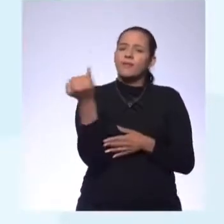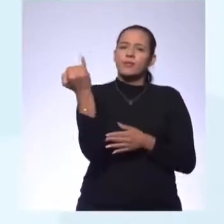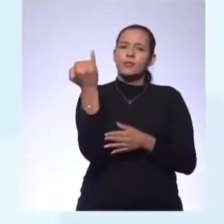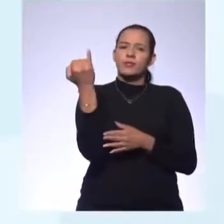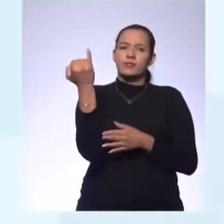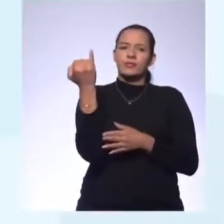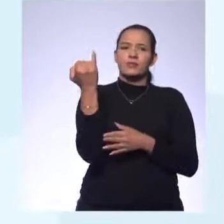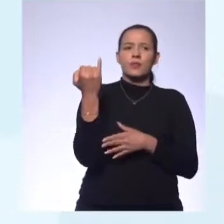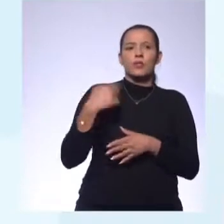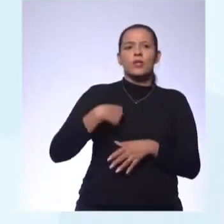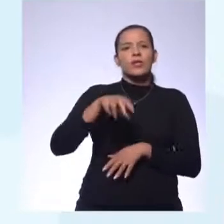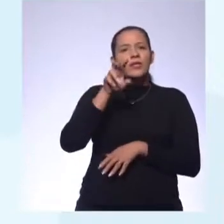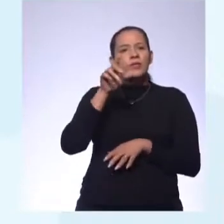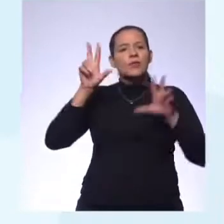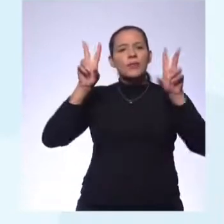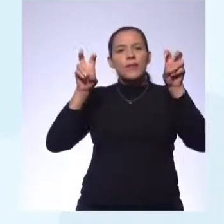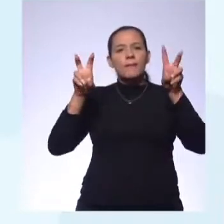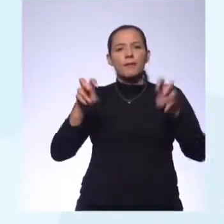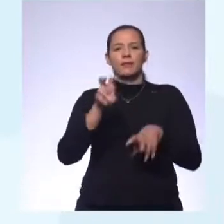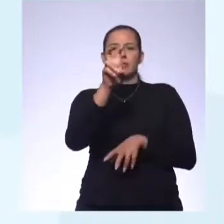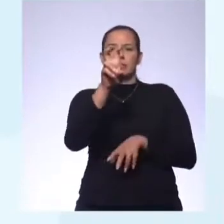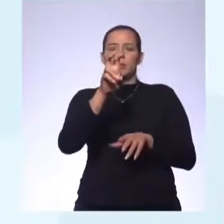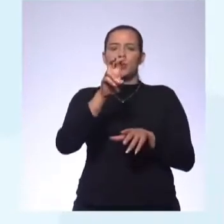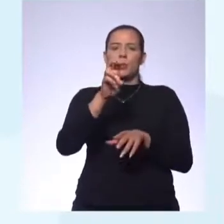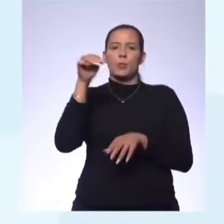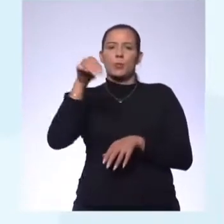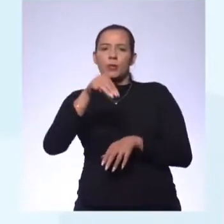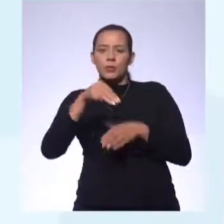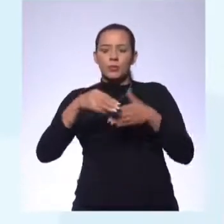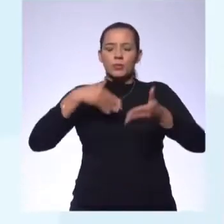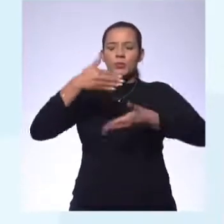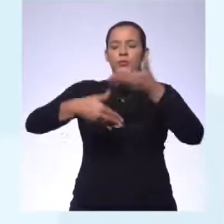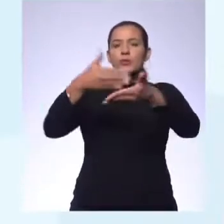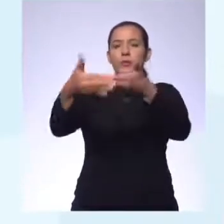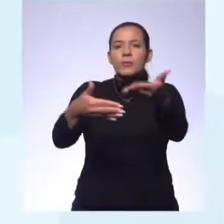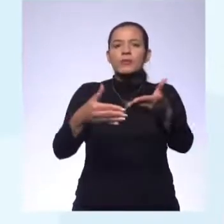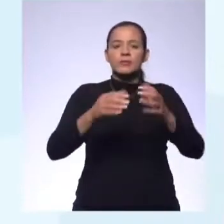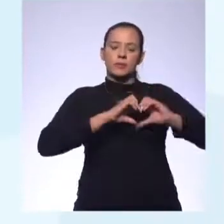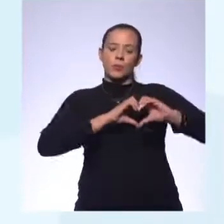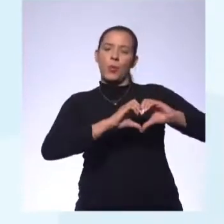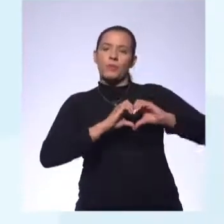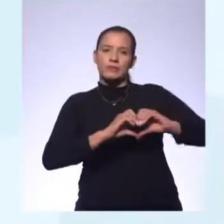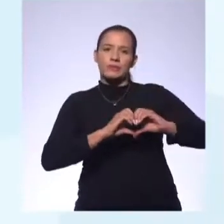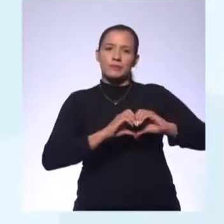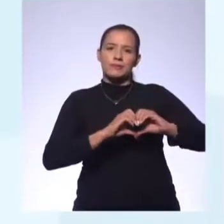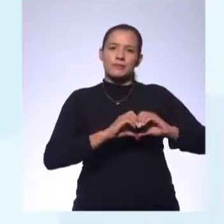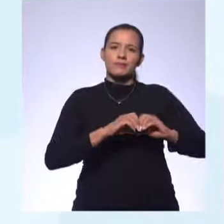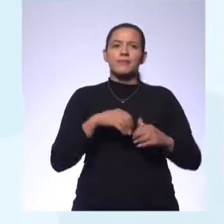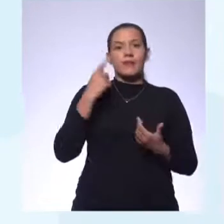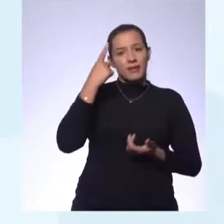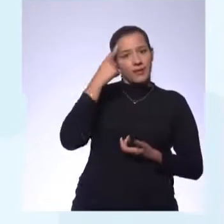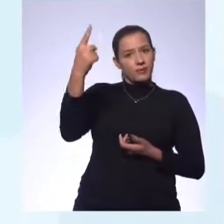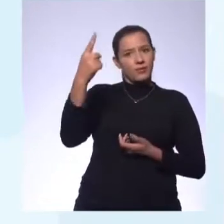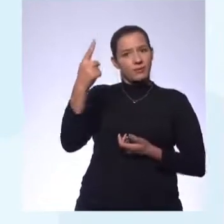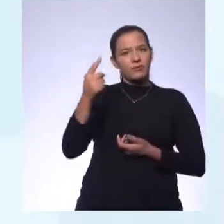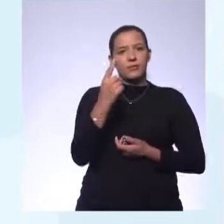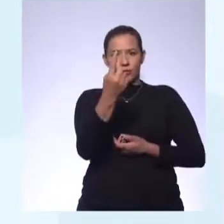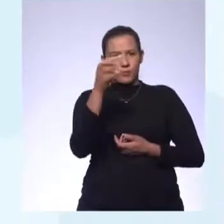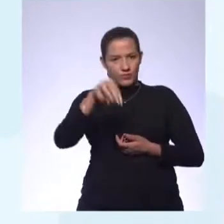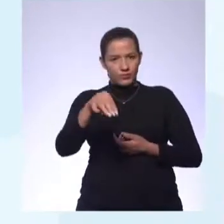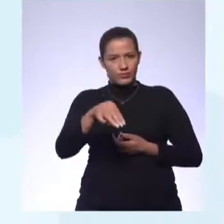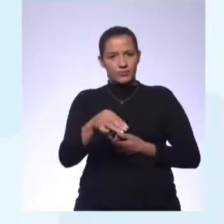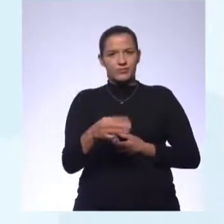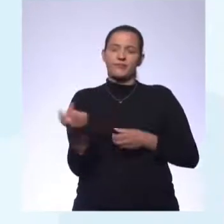Qual é a relevância deste título, 5 minutos, para o desenvolvimento do romance? Lembram? 1 minuto,